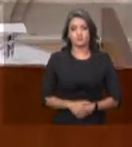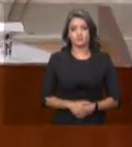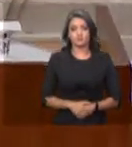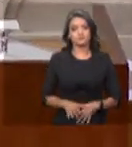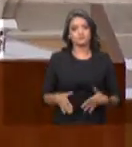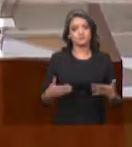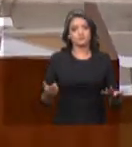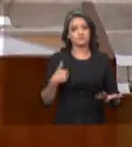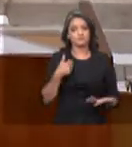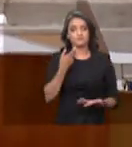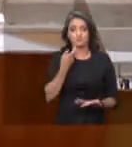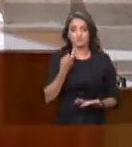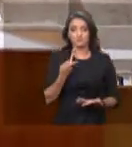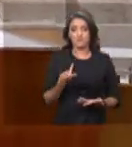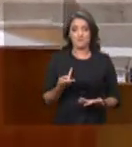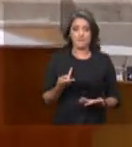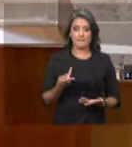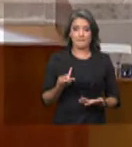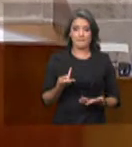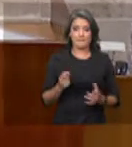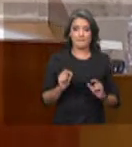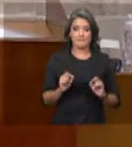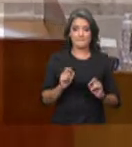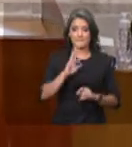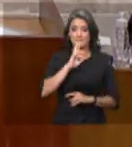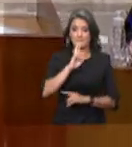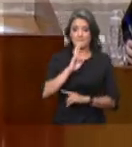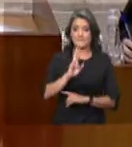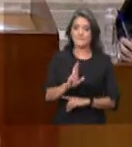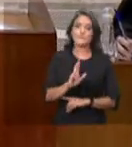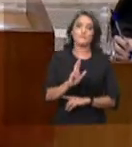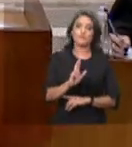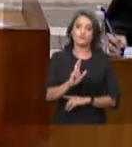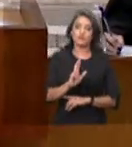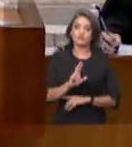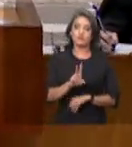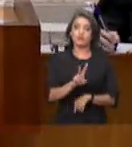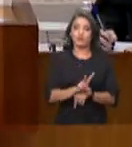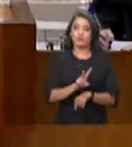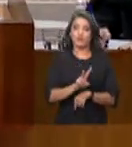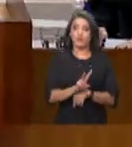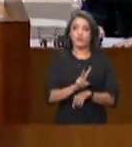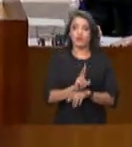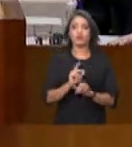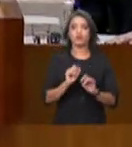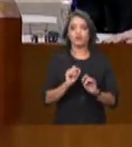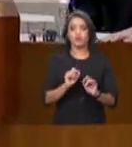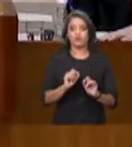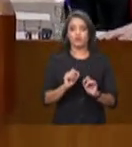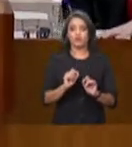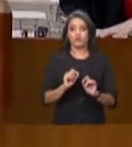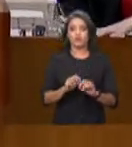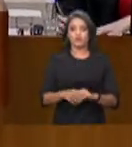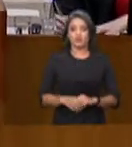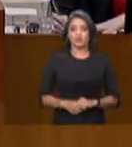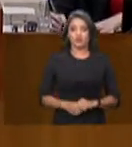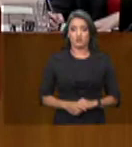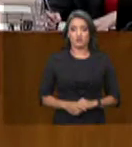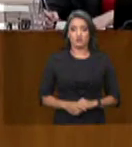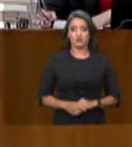registrar o resultado provisório no sentido de que